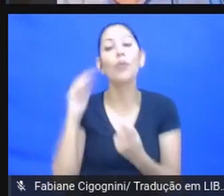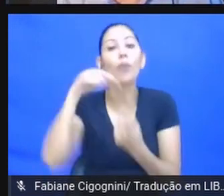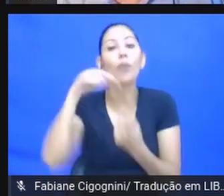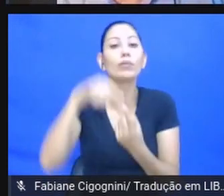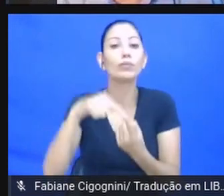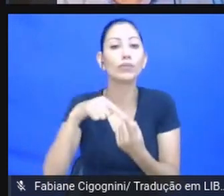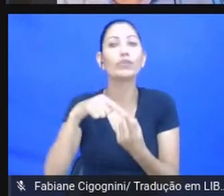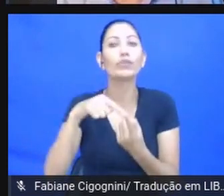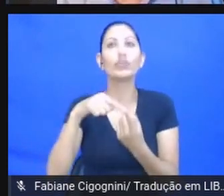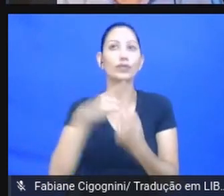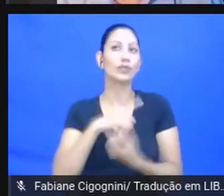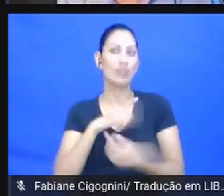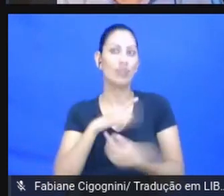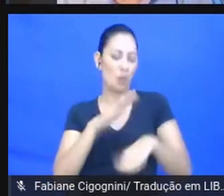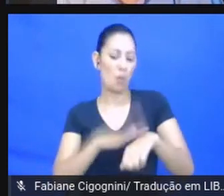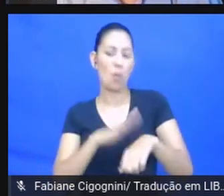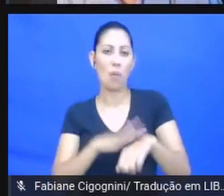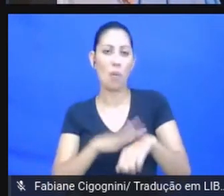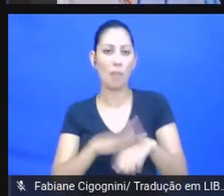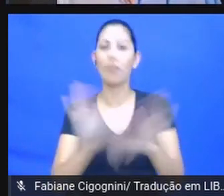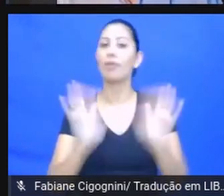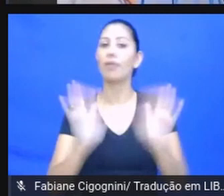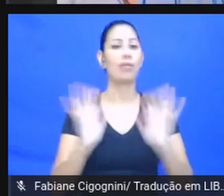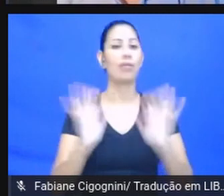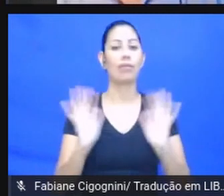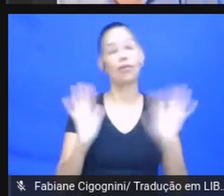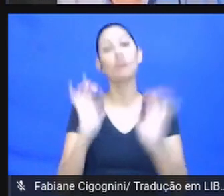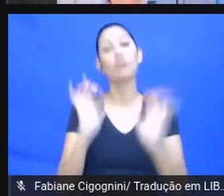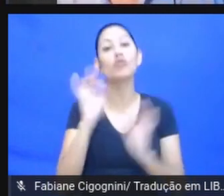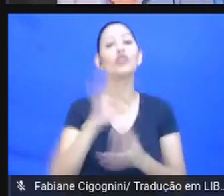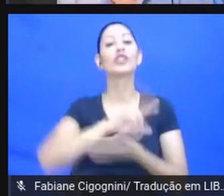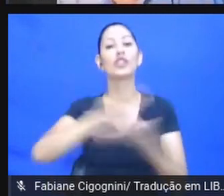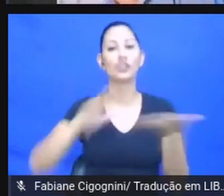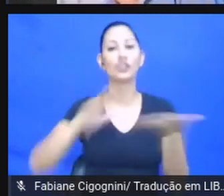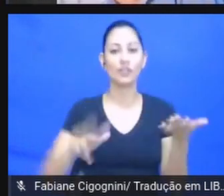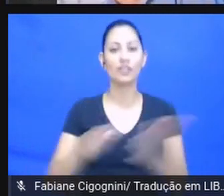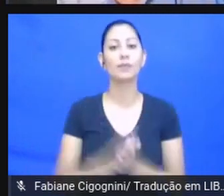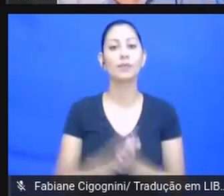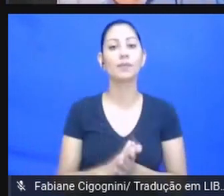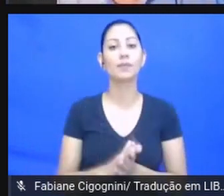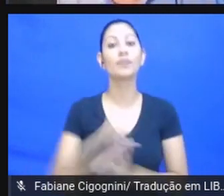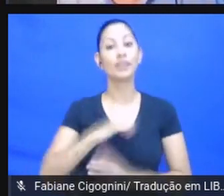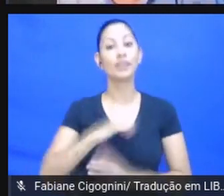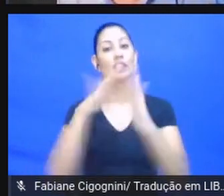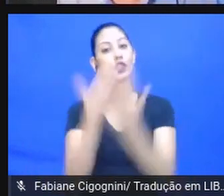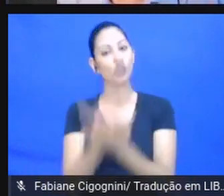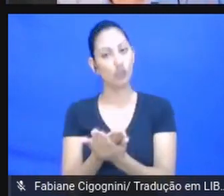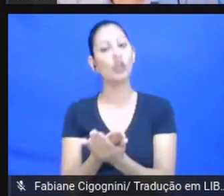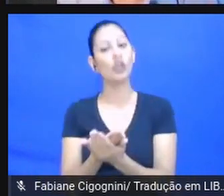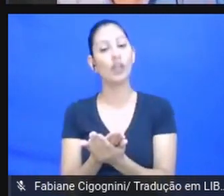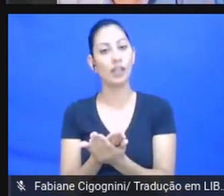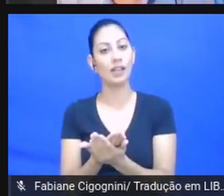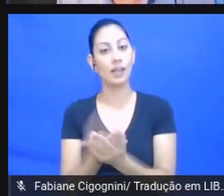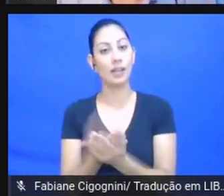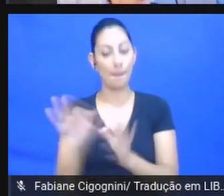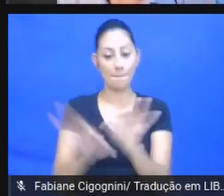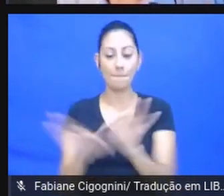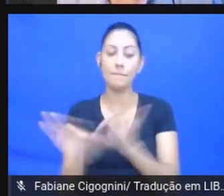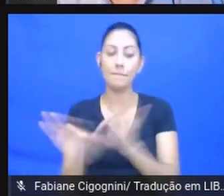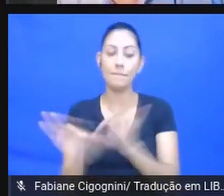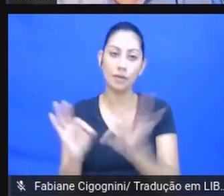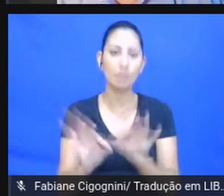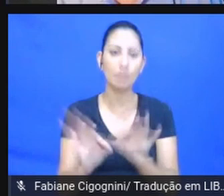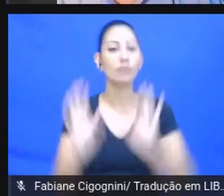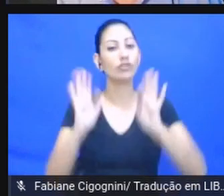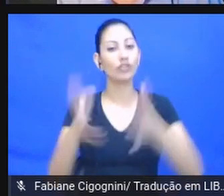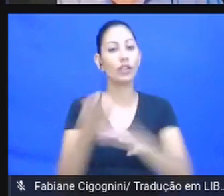culpar, se trata só de registrar essas diferenças. Temos escolas IES que estavam mais preparadas já para o